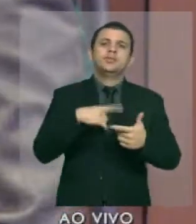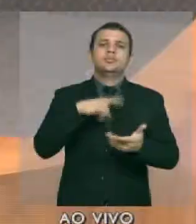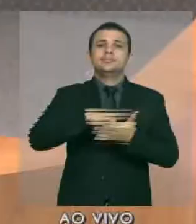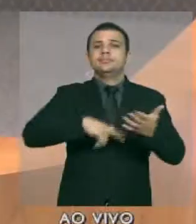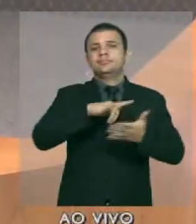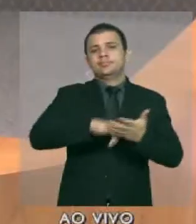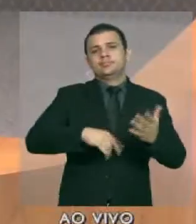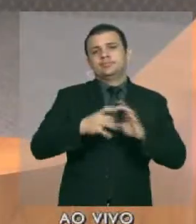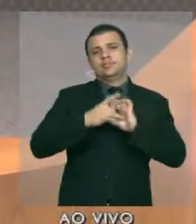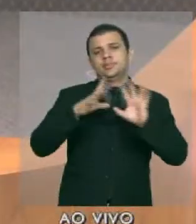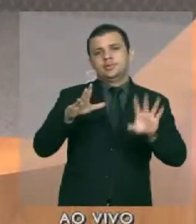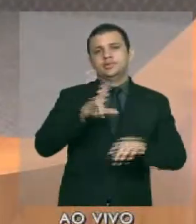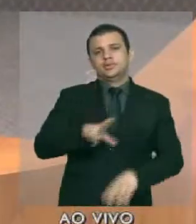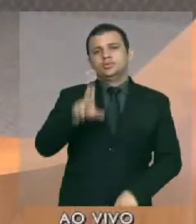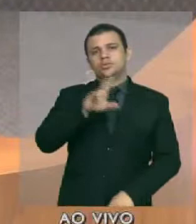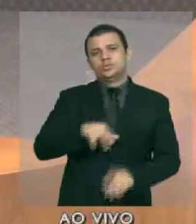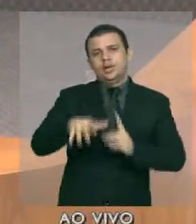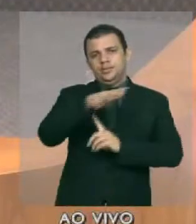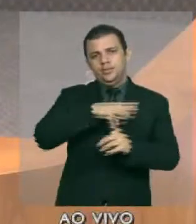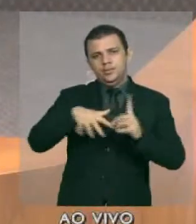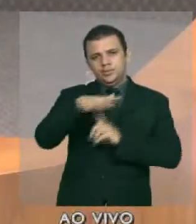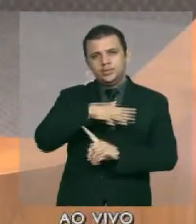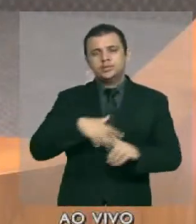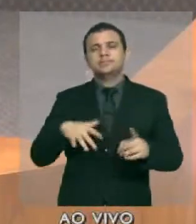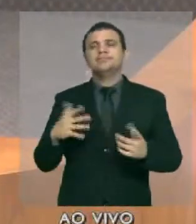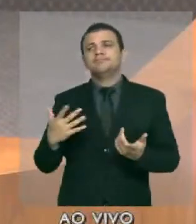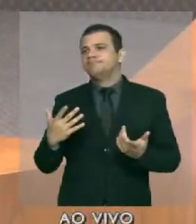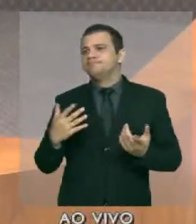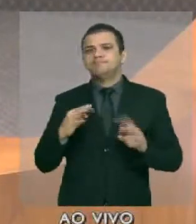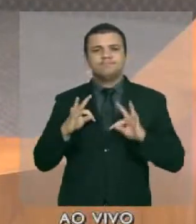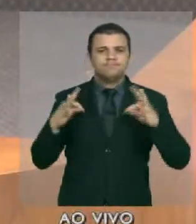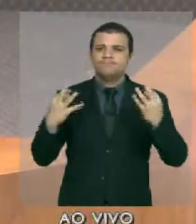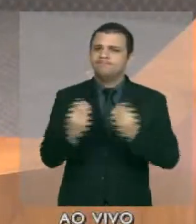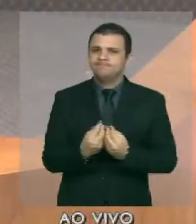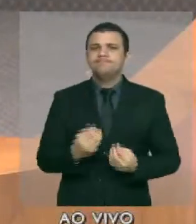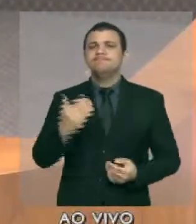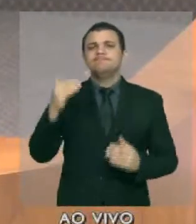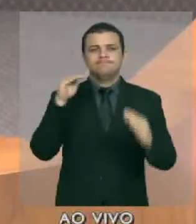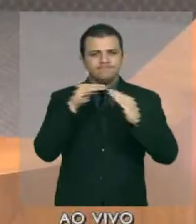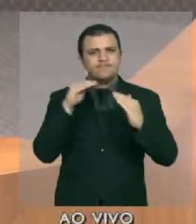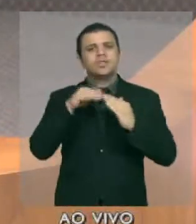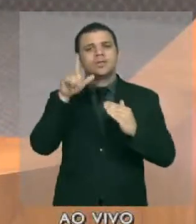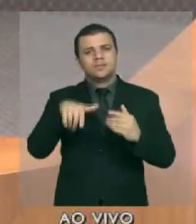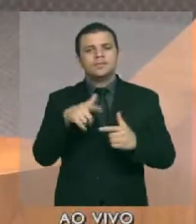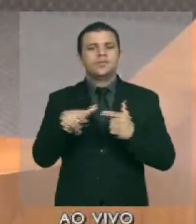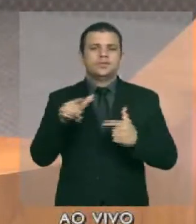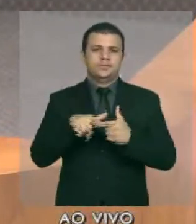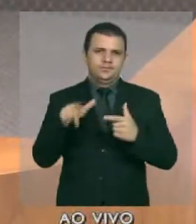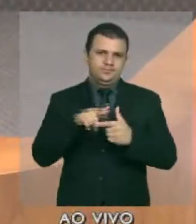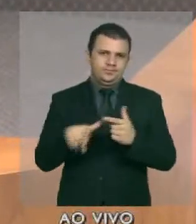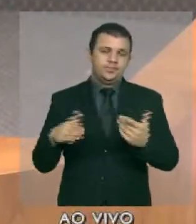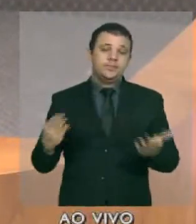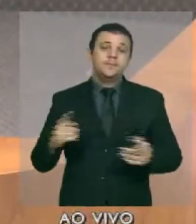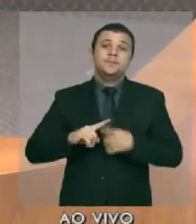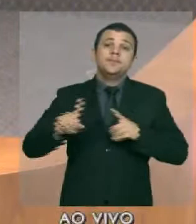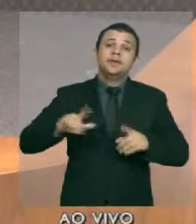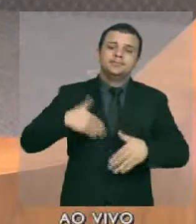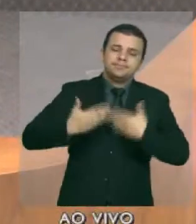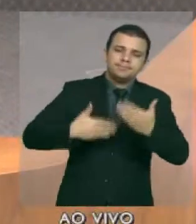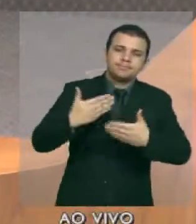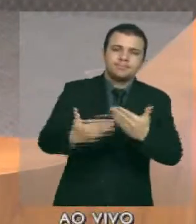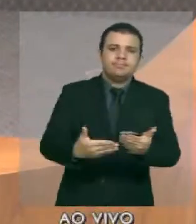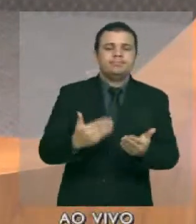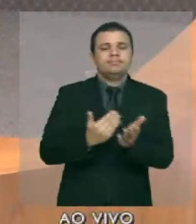foi unânime essa essa problemática mas que nós começamos a fazer apontamentos entre os apontamentos